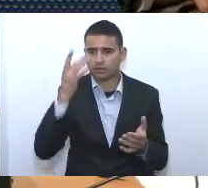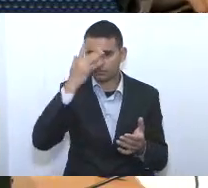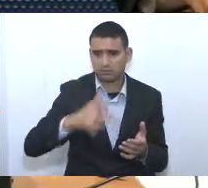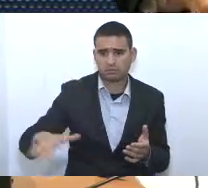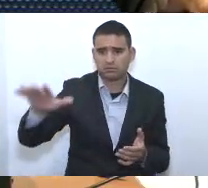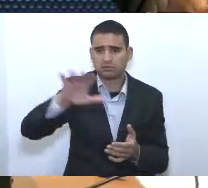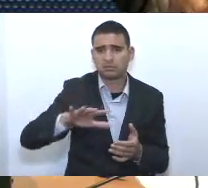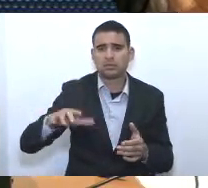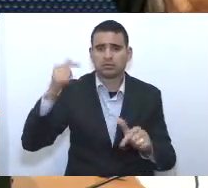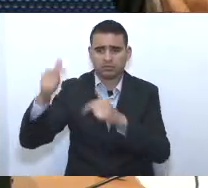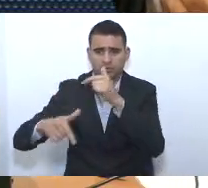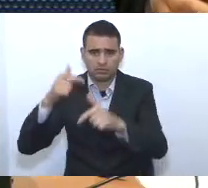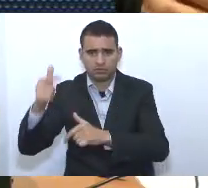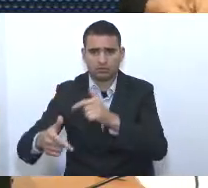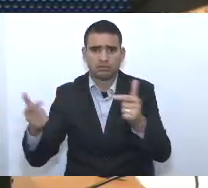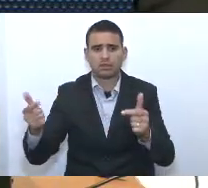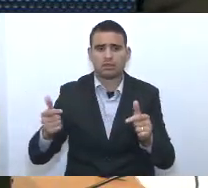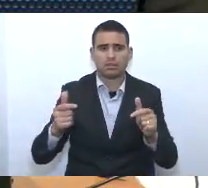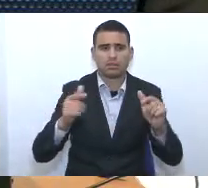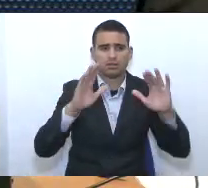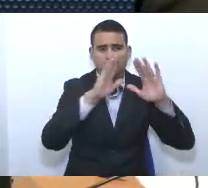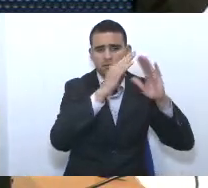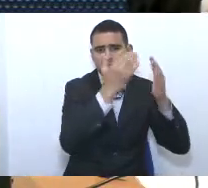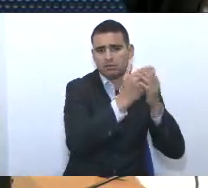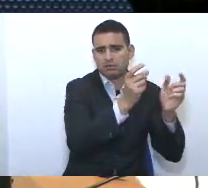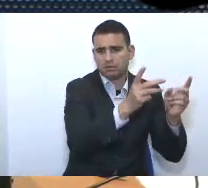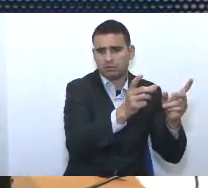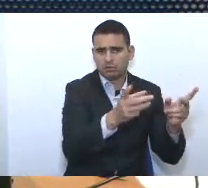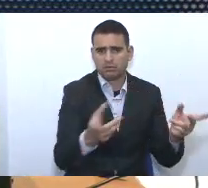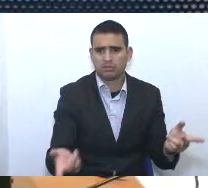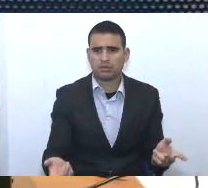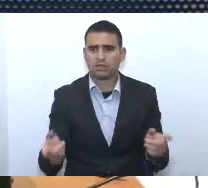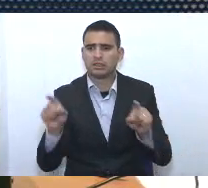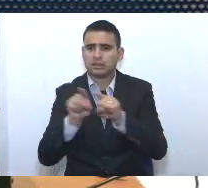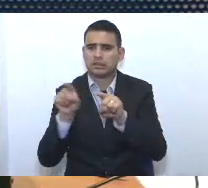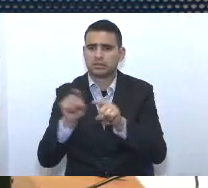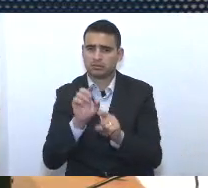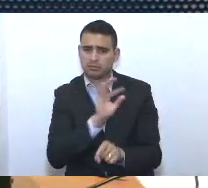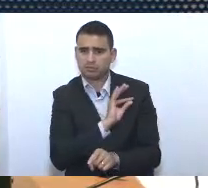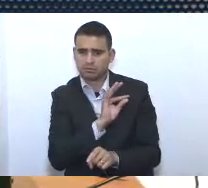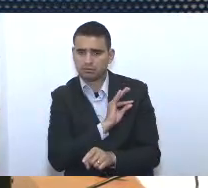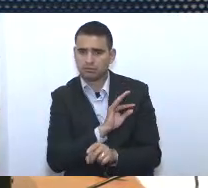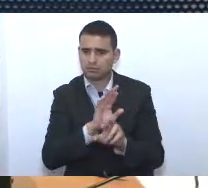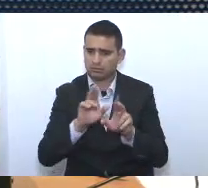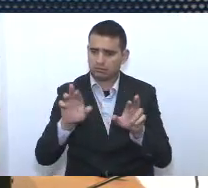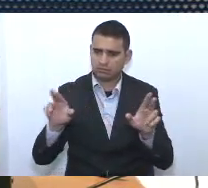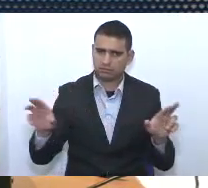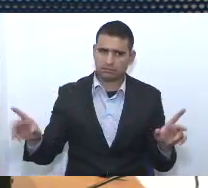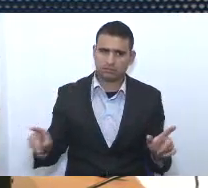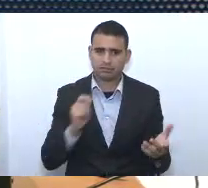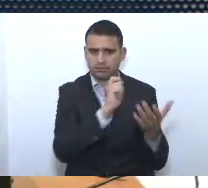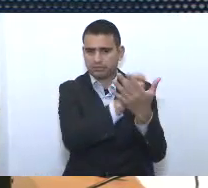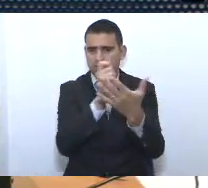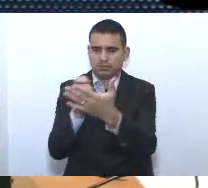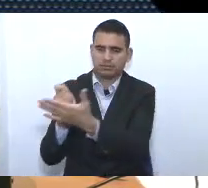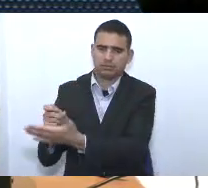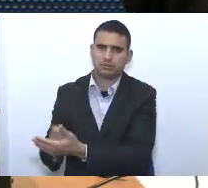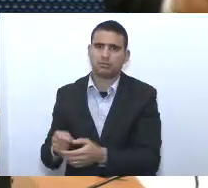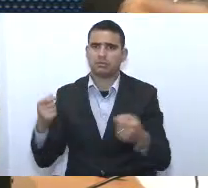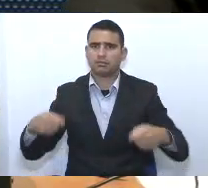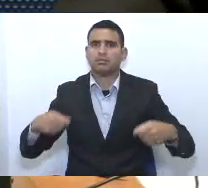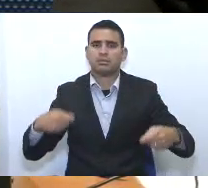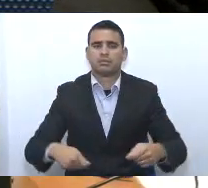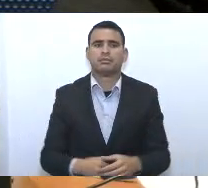aluguel, viatura, telefone, também no nosso orçamento. 6,2% para manutenção de